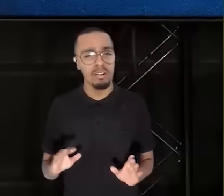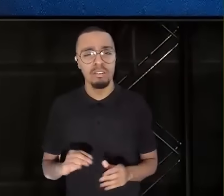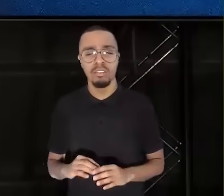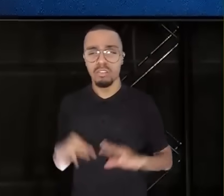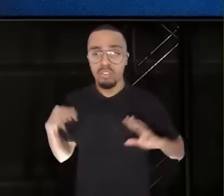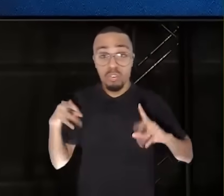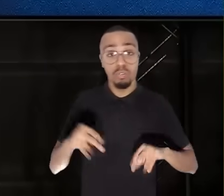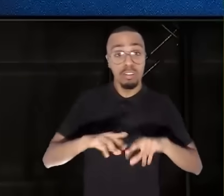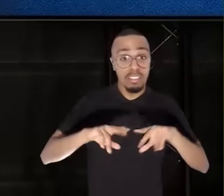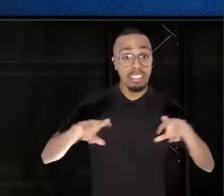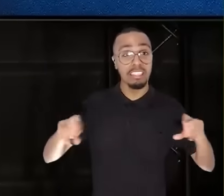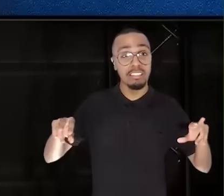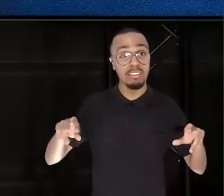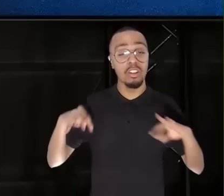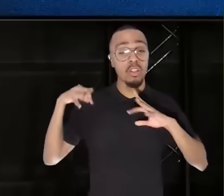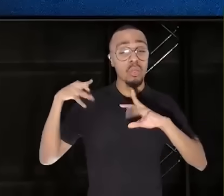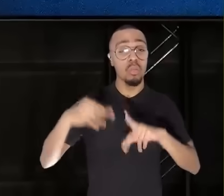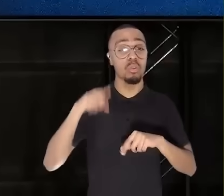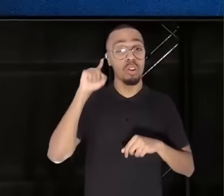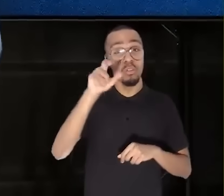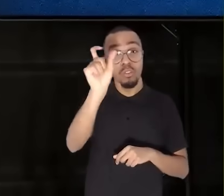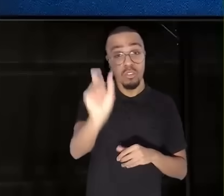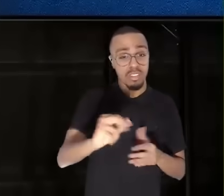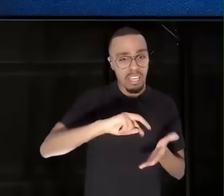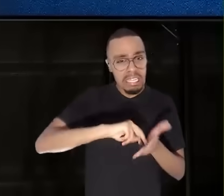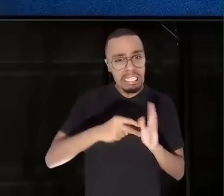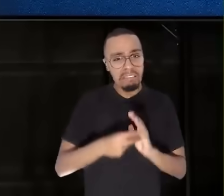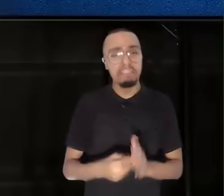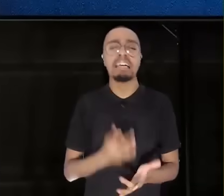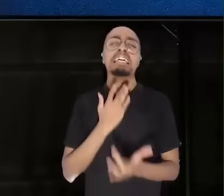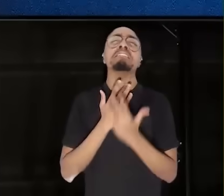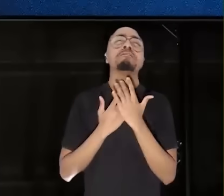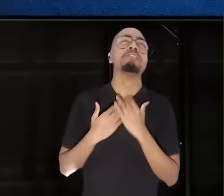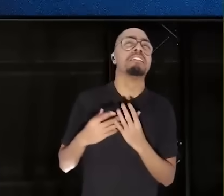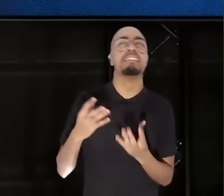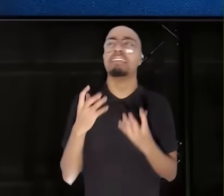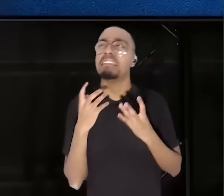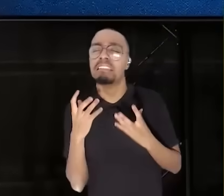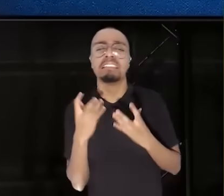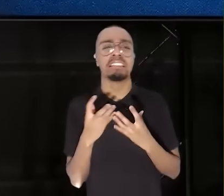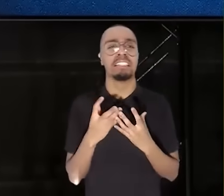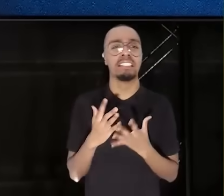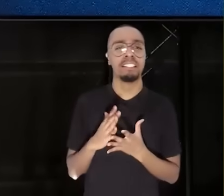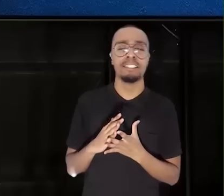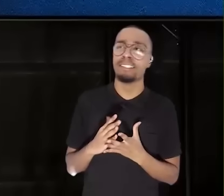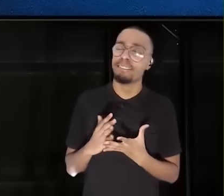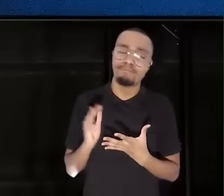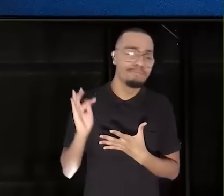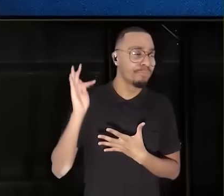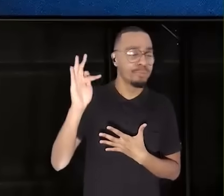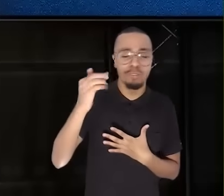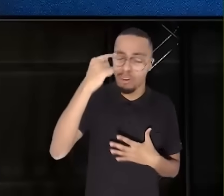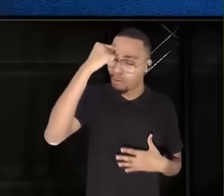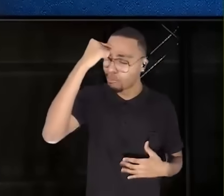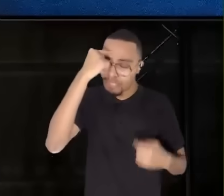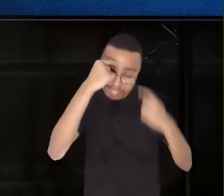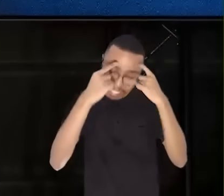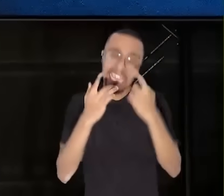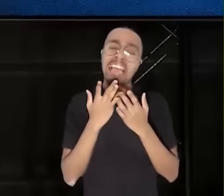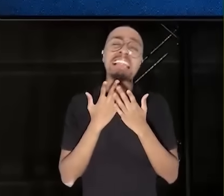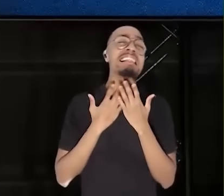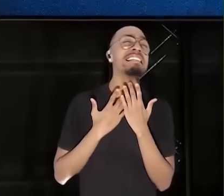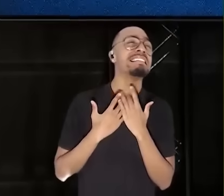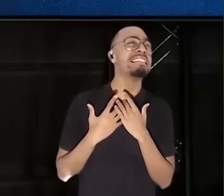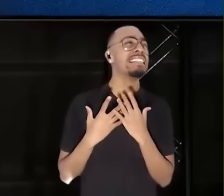terminadas. Tudo o que você significa, tudo o que você possa querer, tudo o que você possa ter ambições, tudo o que você possa